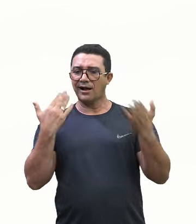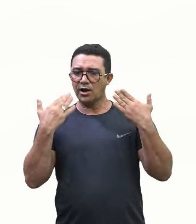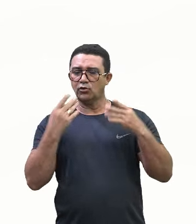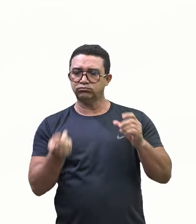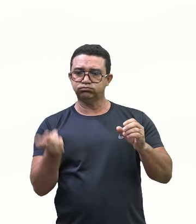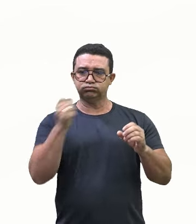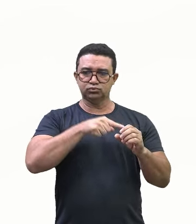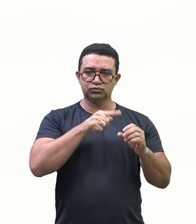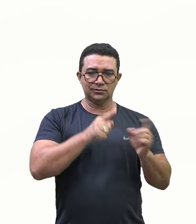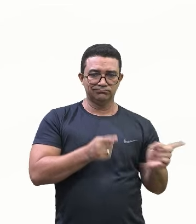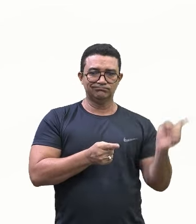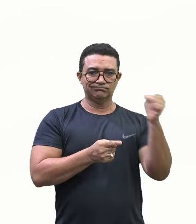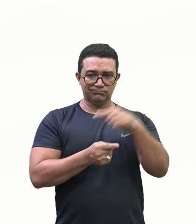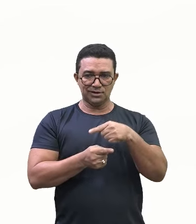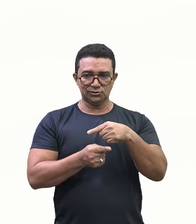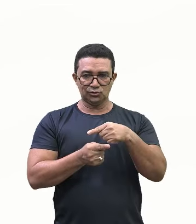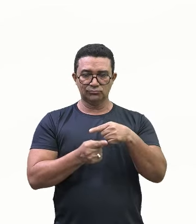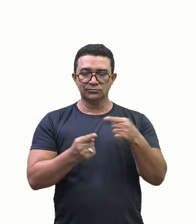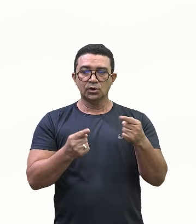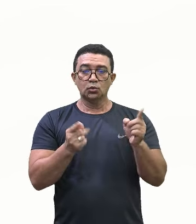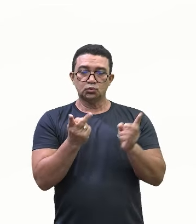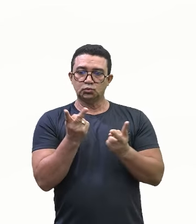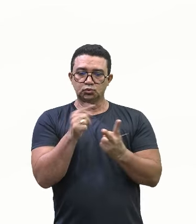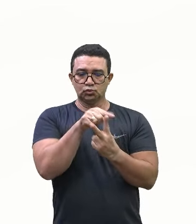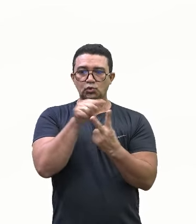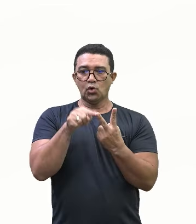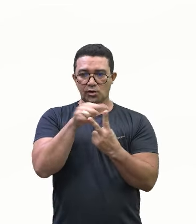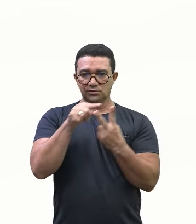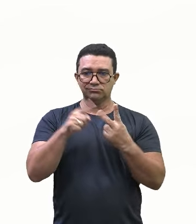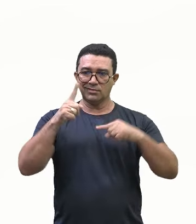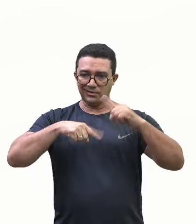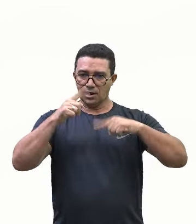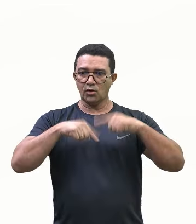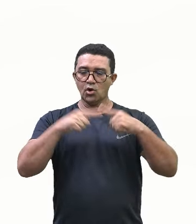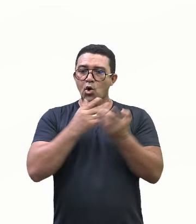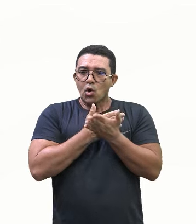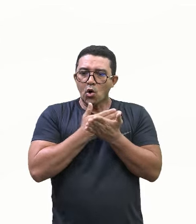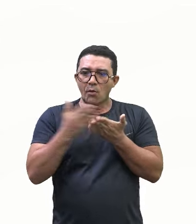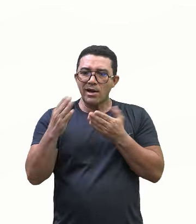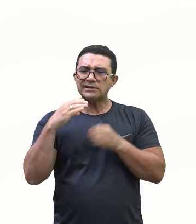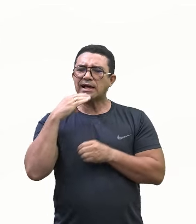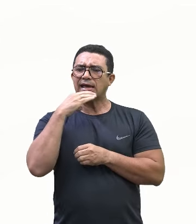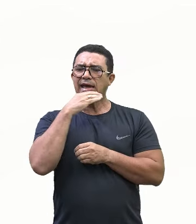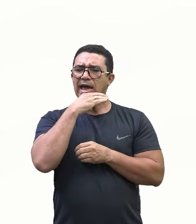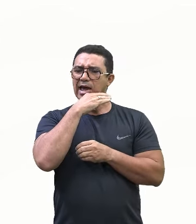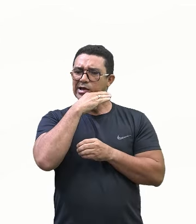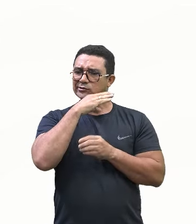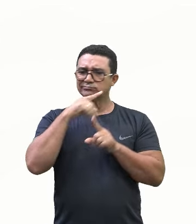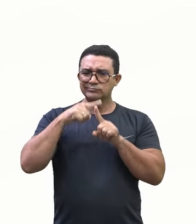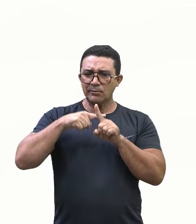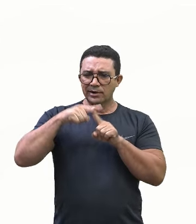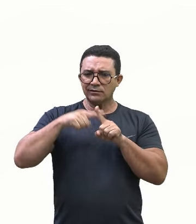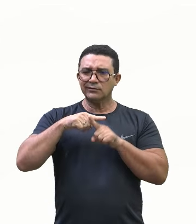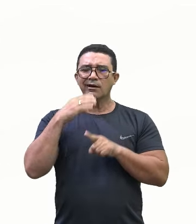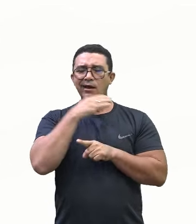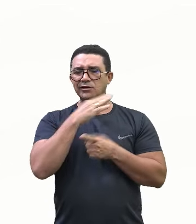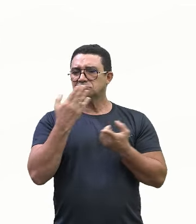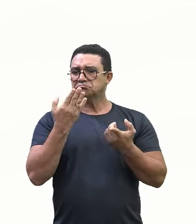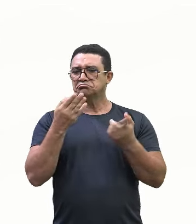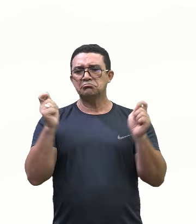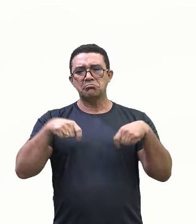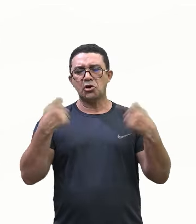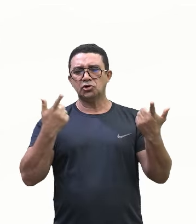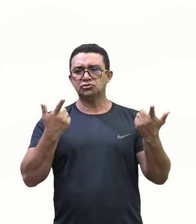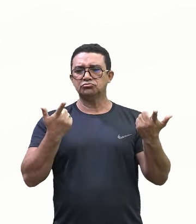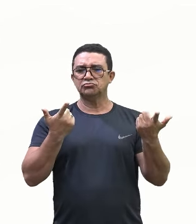outro e aí eles se aquecem, seja pelo calor do fogo ou pelo contato